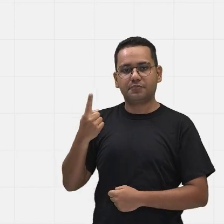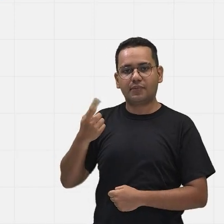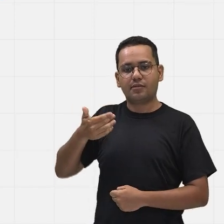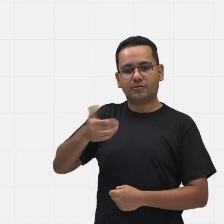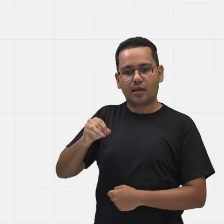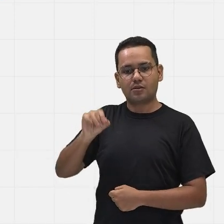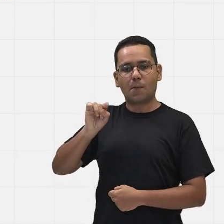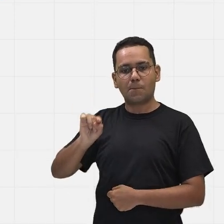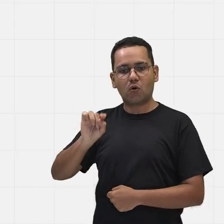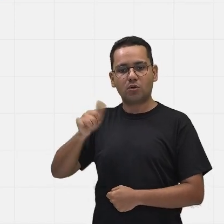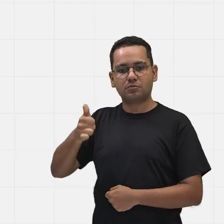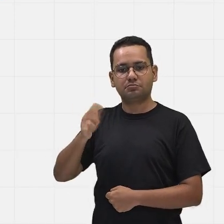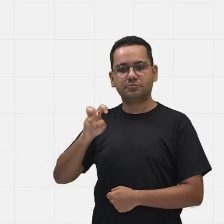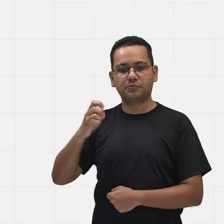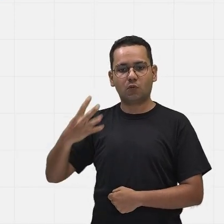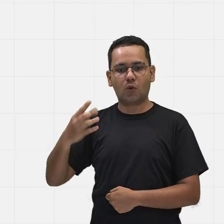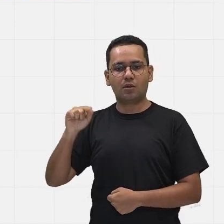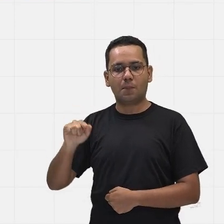10.154.217.61, beleza?